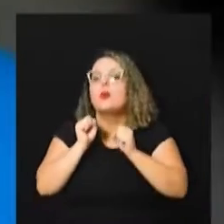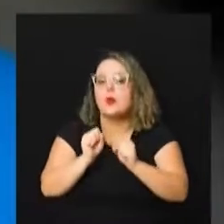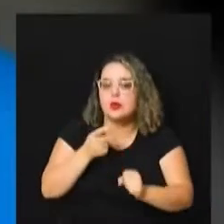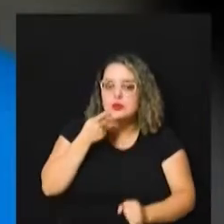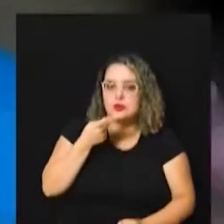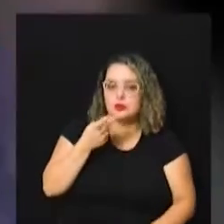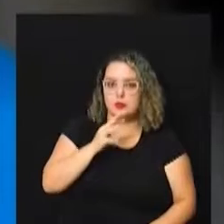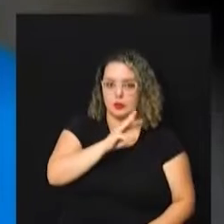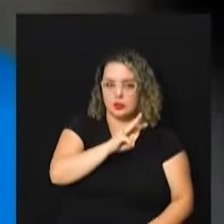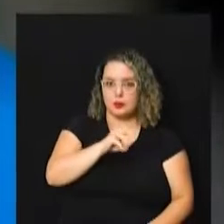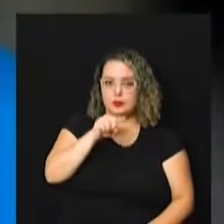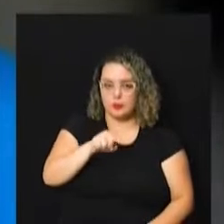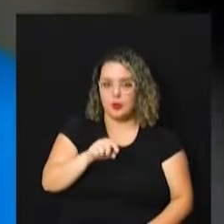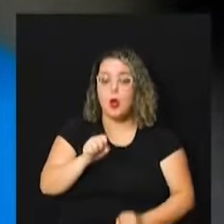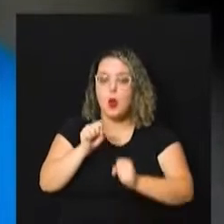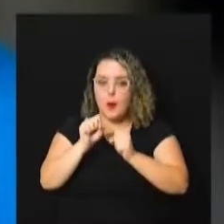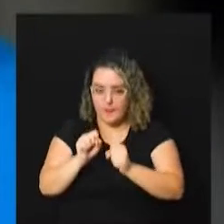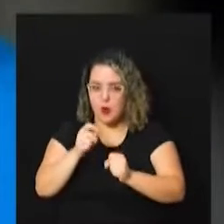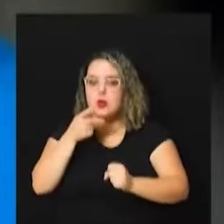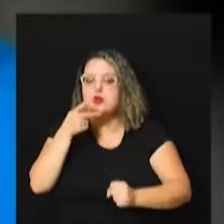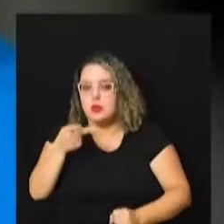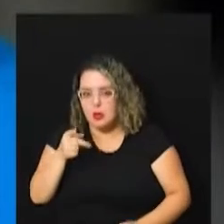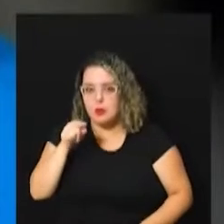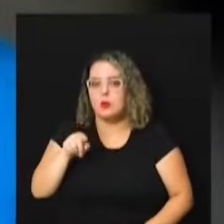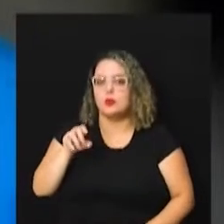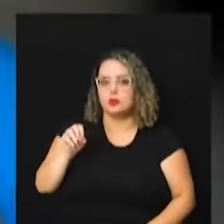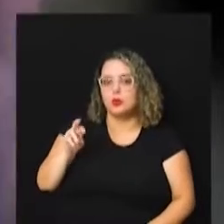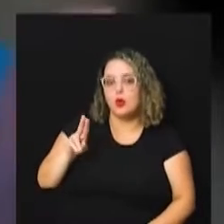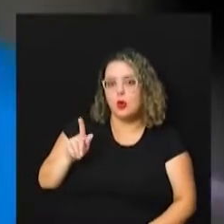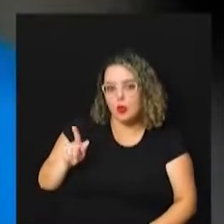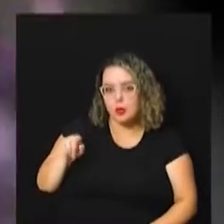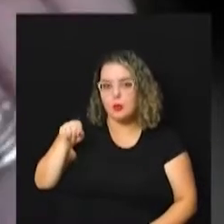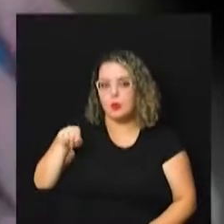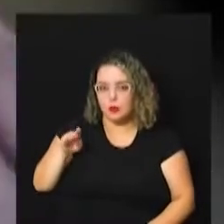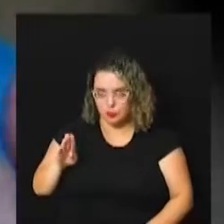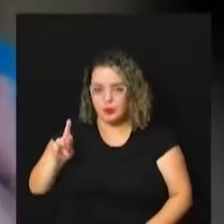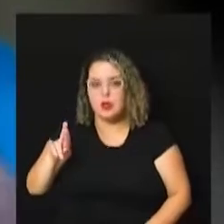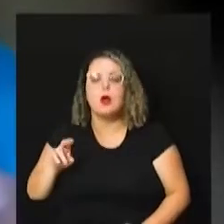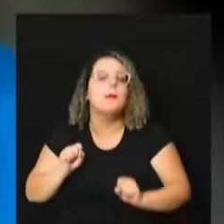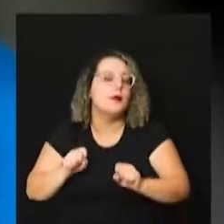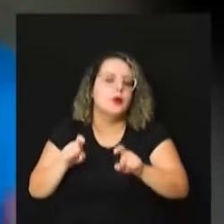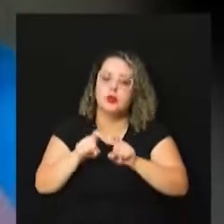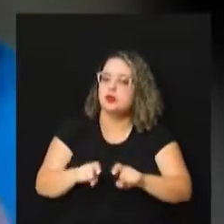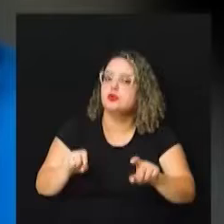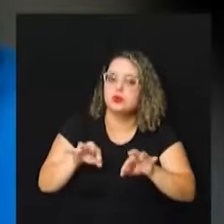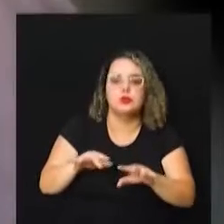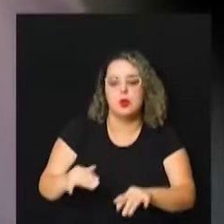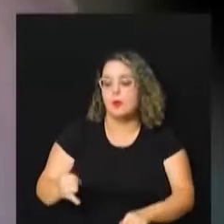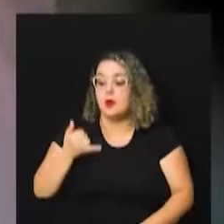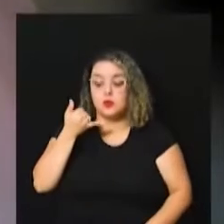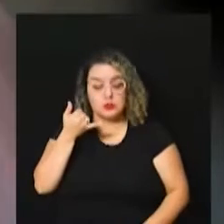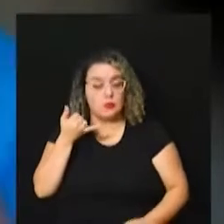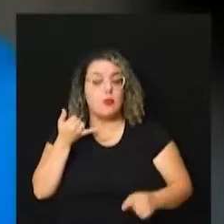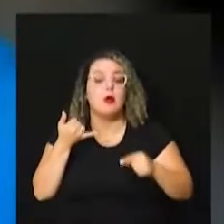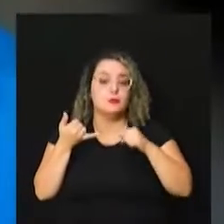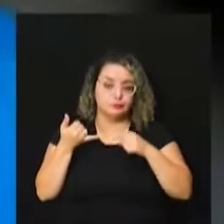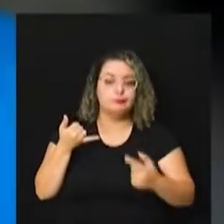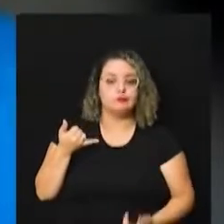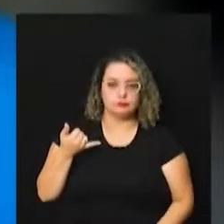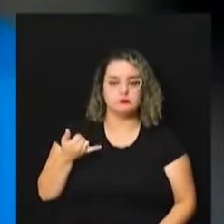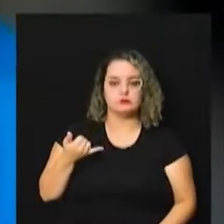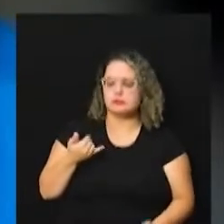o atendimento, eles passam por um robô. Então, é bem simples a chegada a esse atendimento. Basta clicar